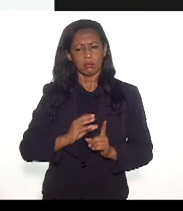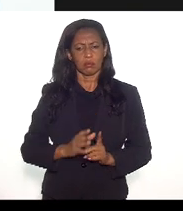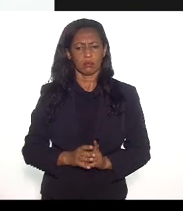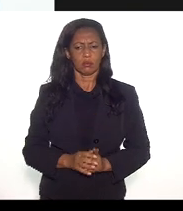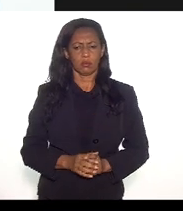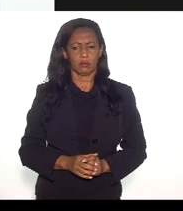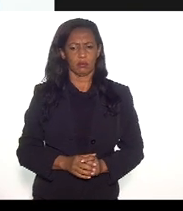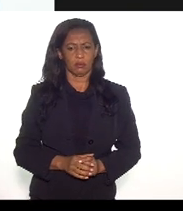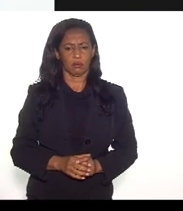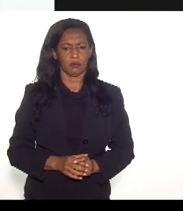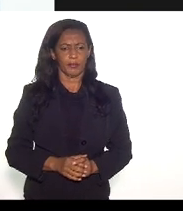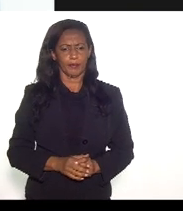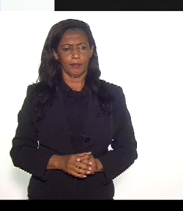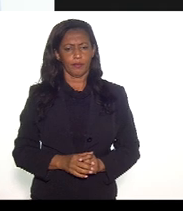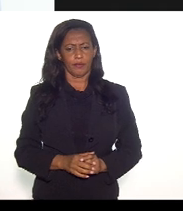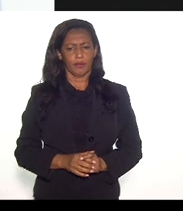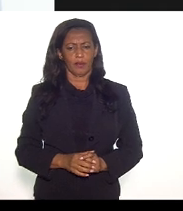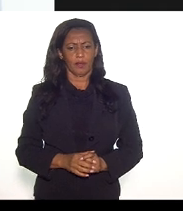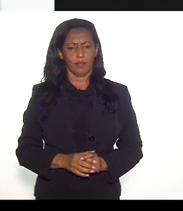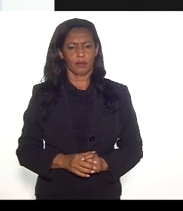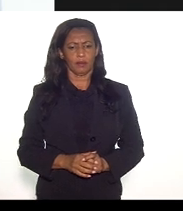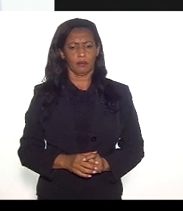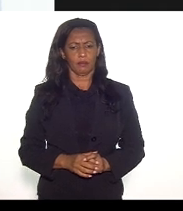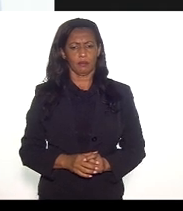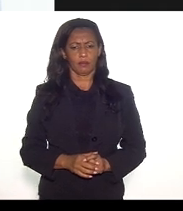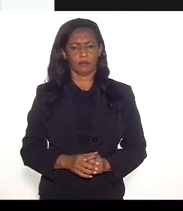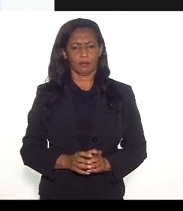Está dando interferência, por favor, Luiz Melo.